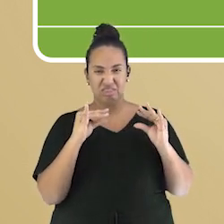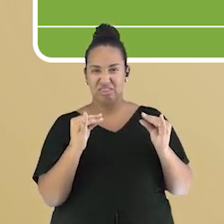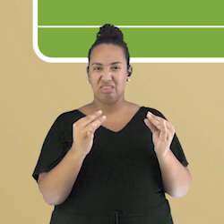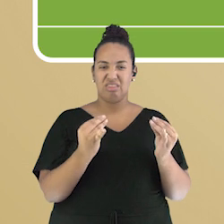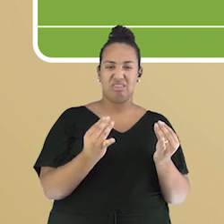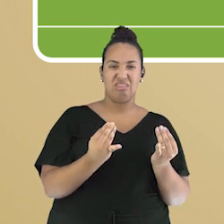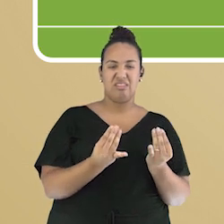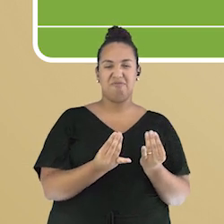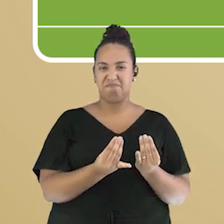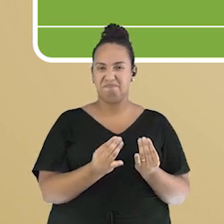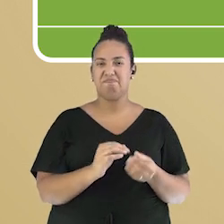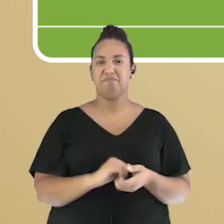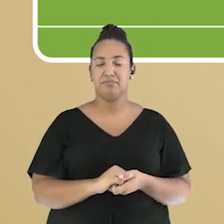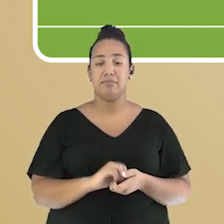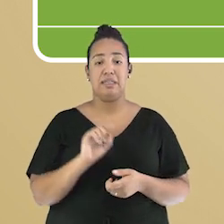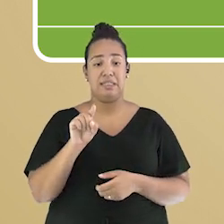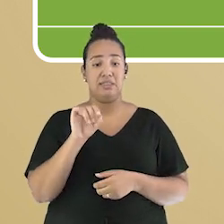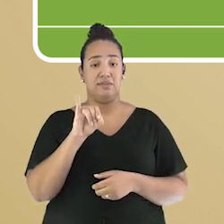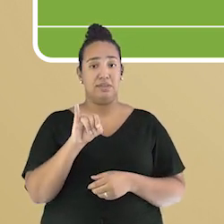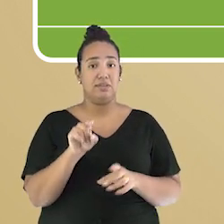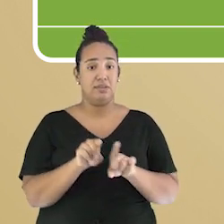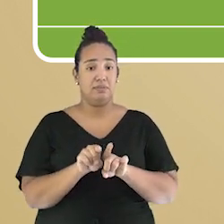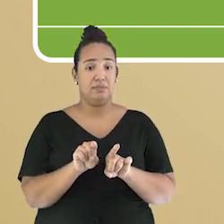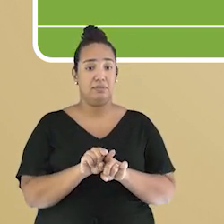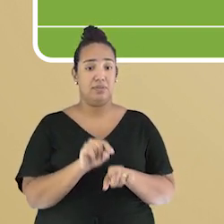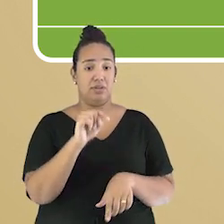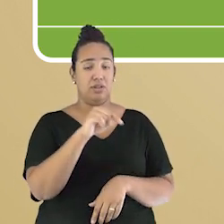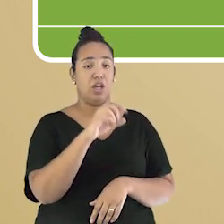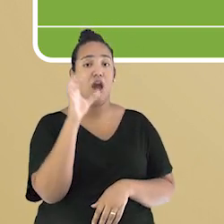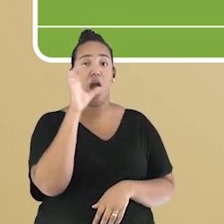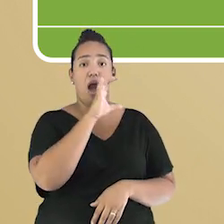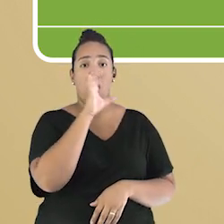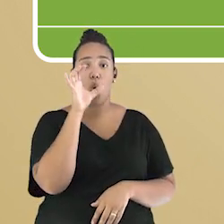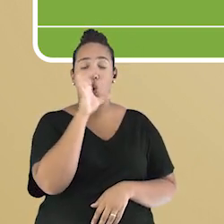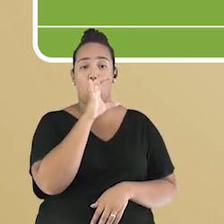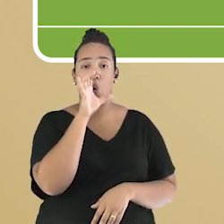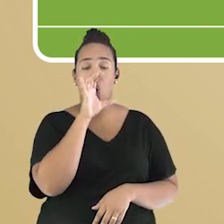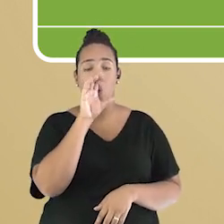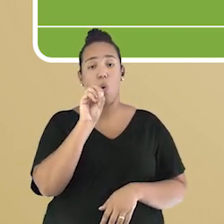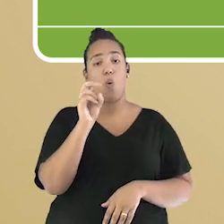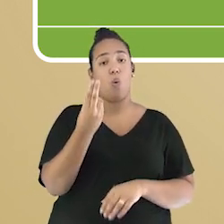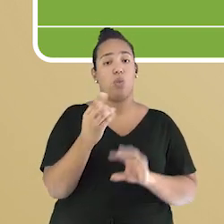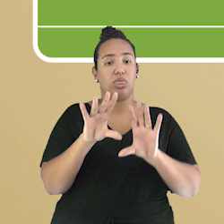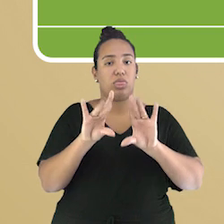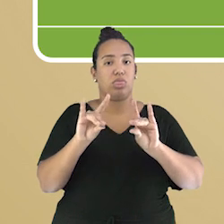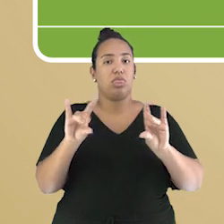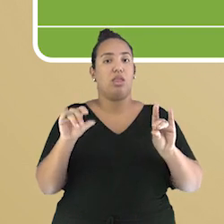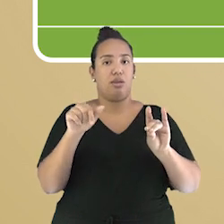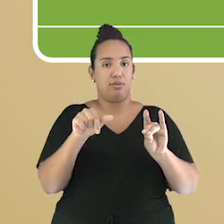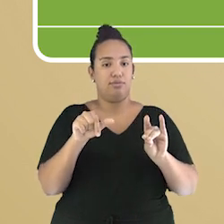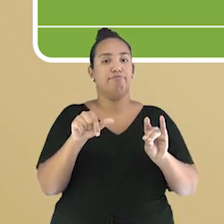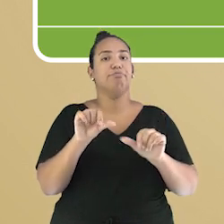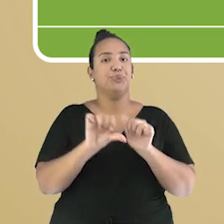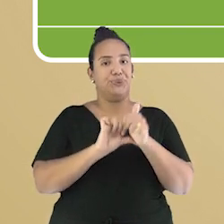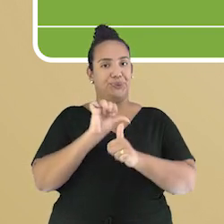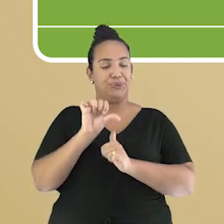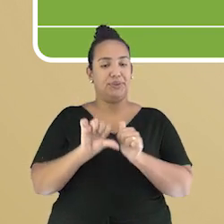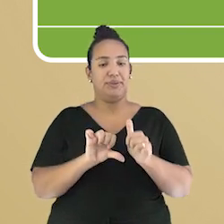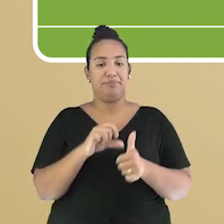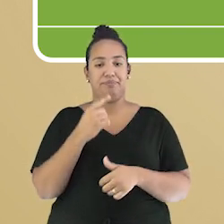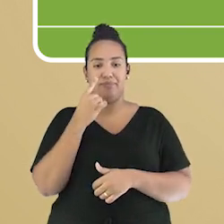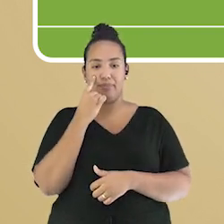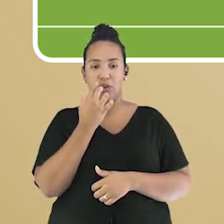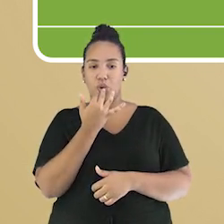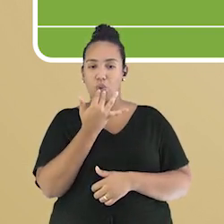manchas. Se você principalmente deixar ele exposto ao calor e também à umidade. Dá para ver a